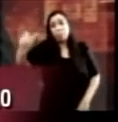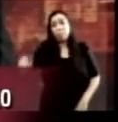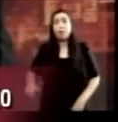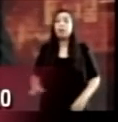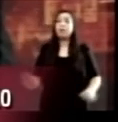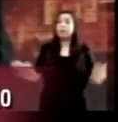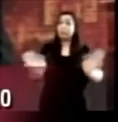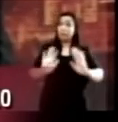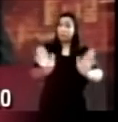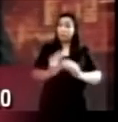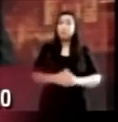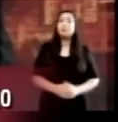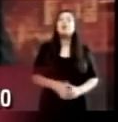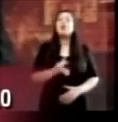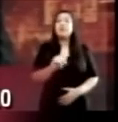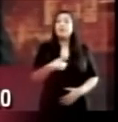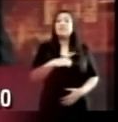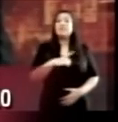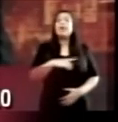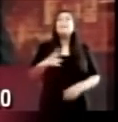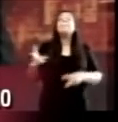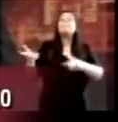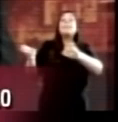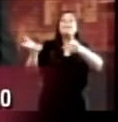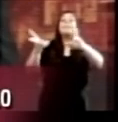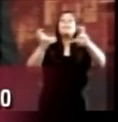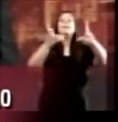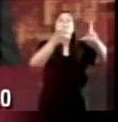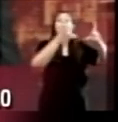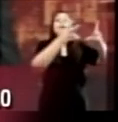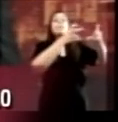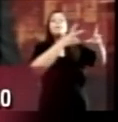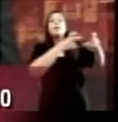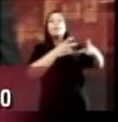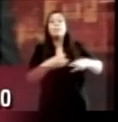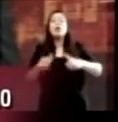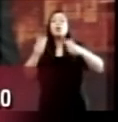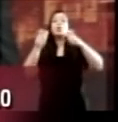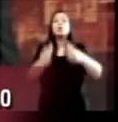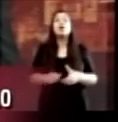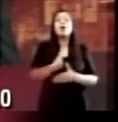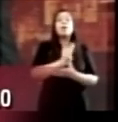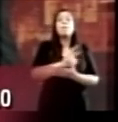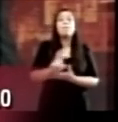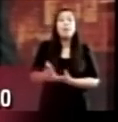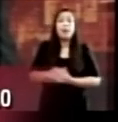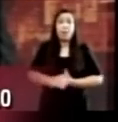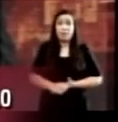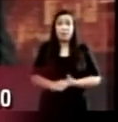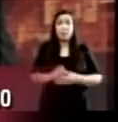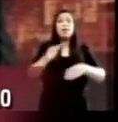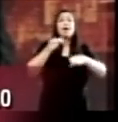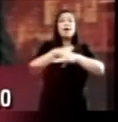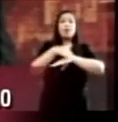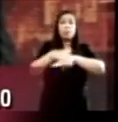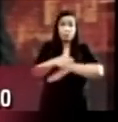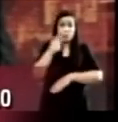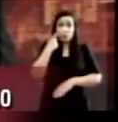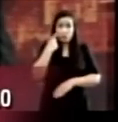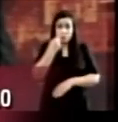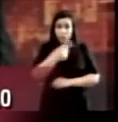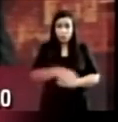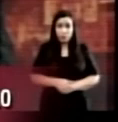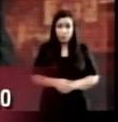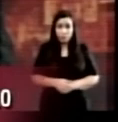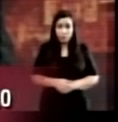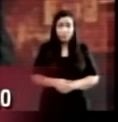senhora. Vai dar uma olhada em locais de bares à noite. Vê